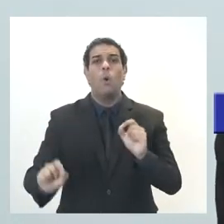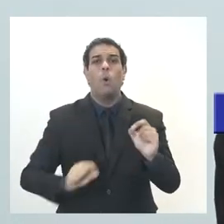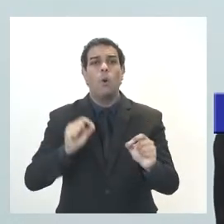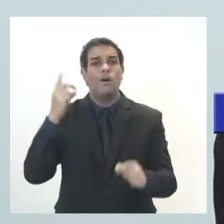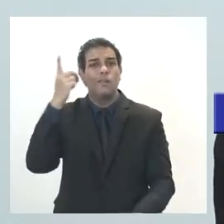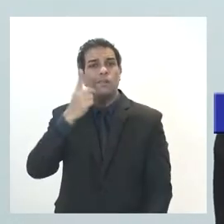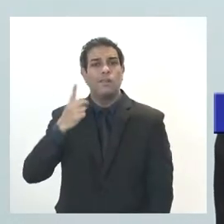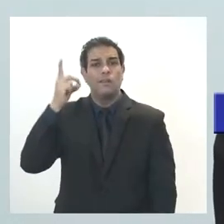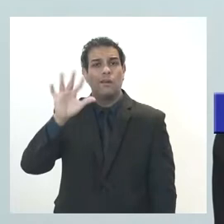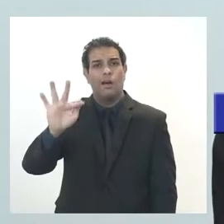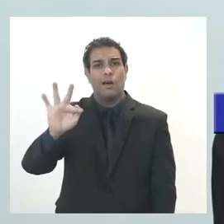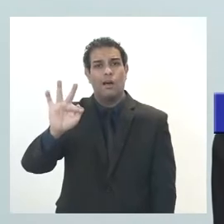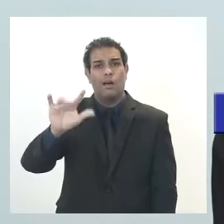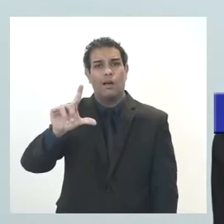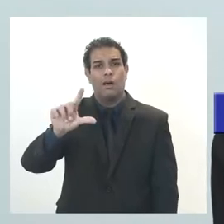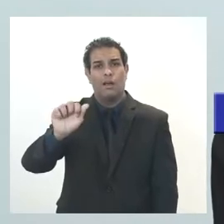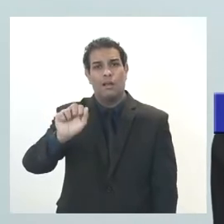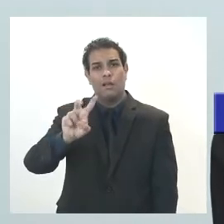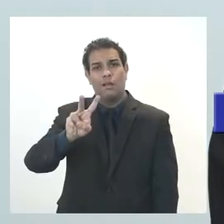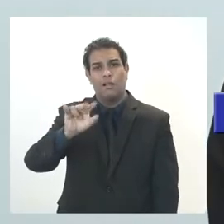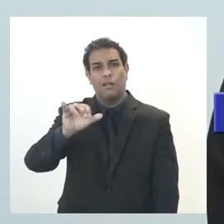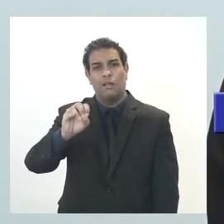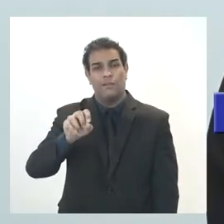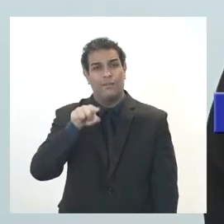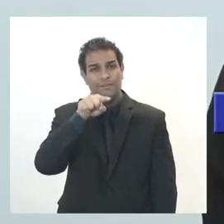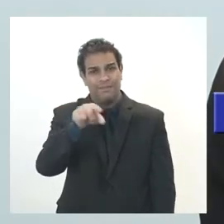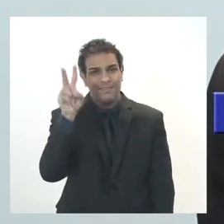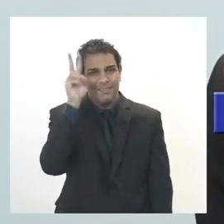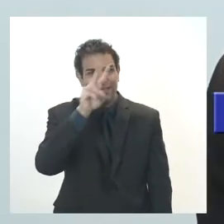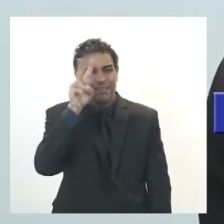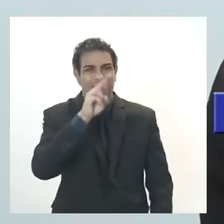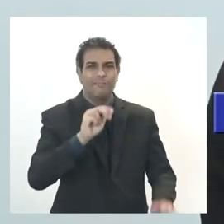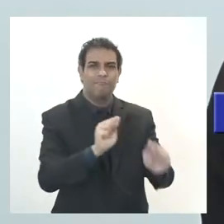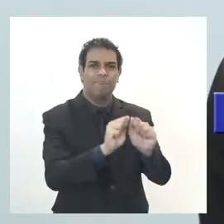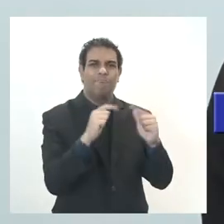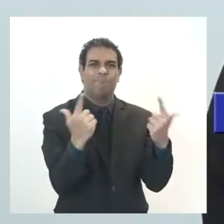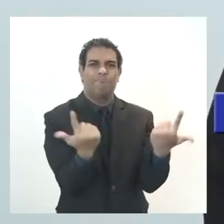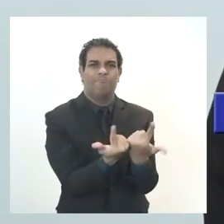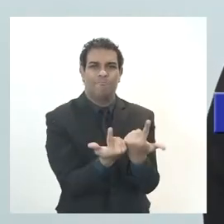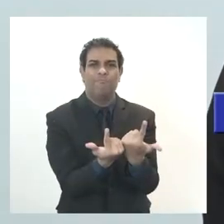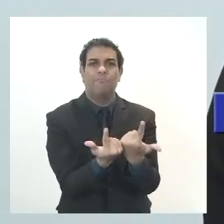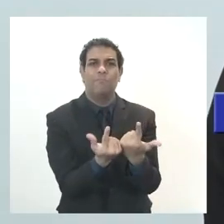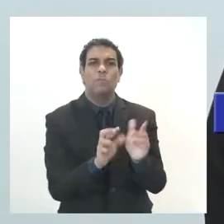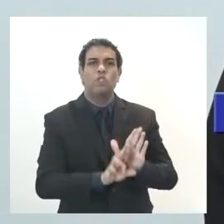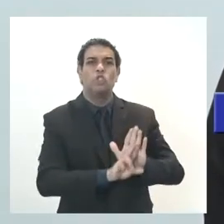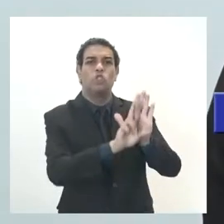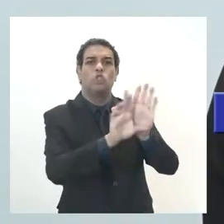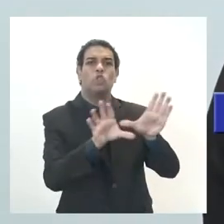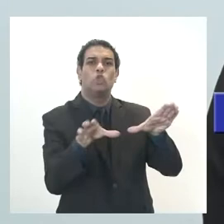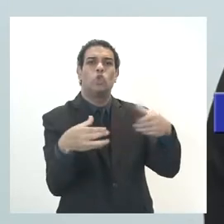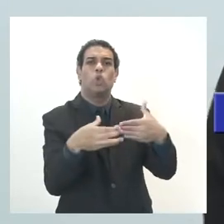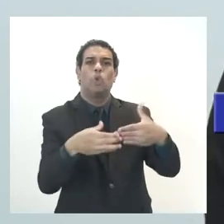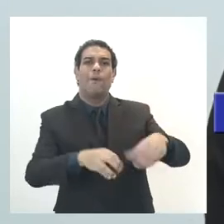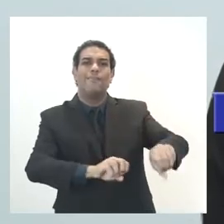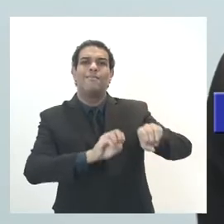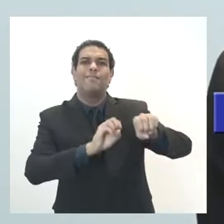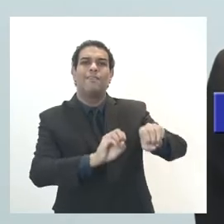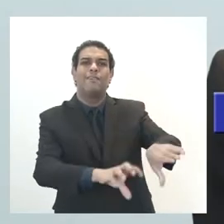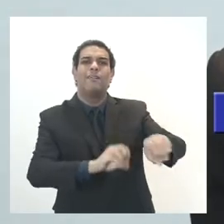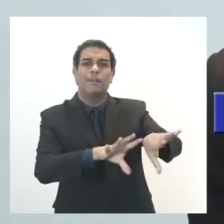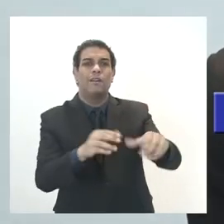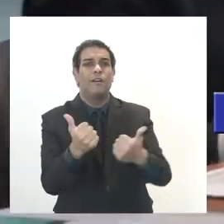o deputado Flávio serafini que na Assembleia Legislativa Preside a comissão de educação EA